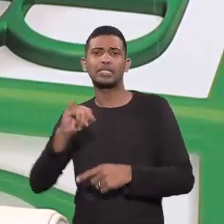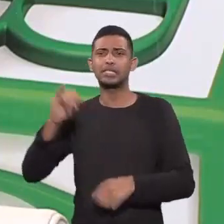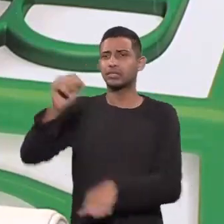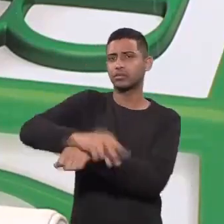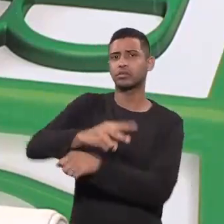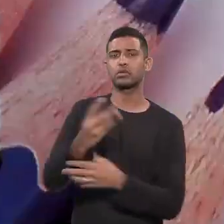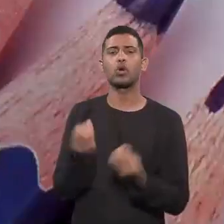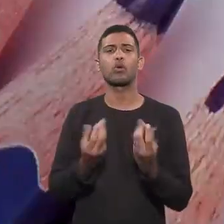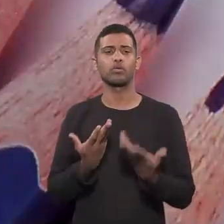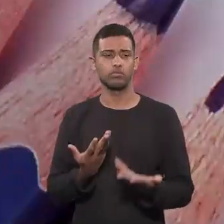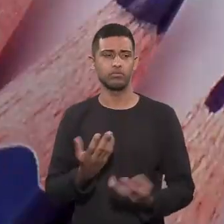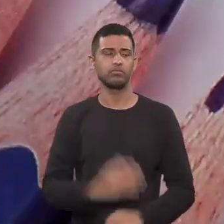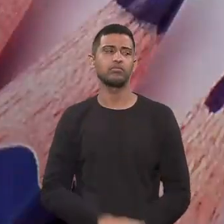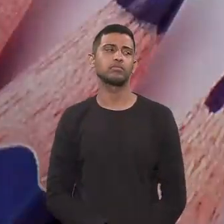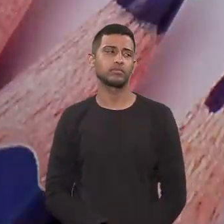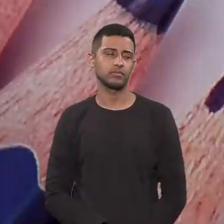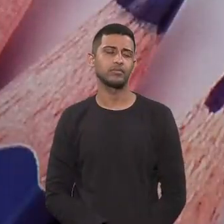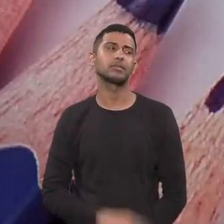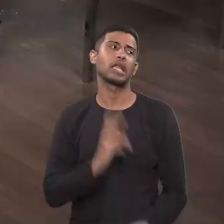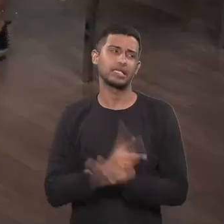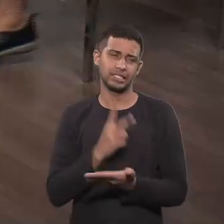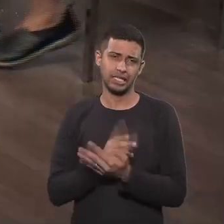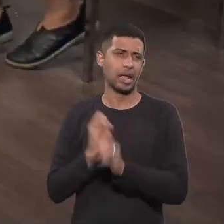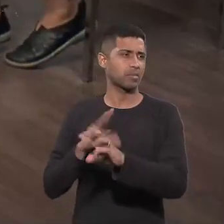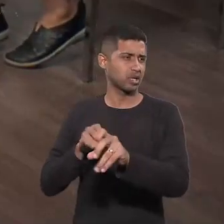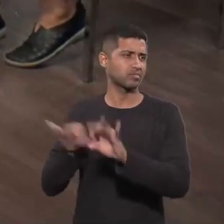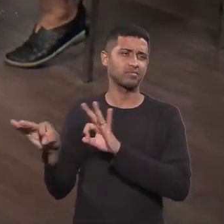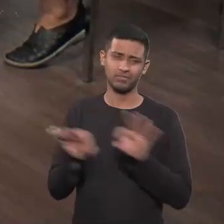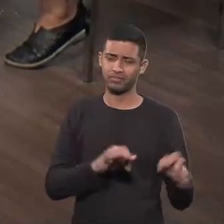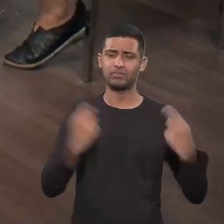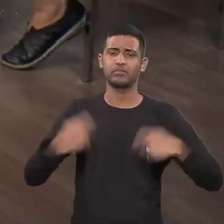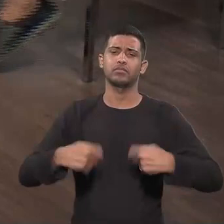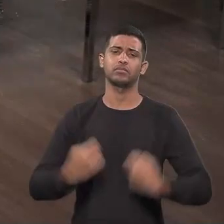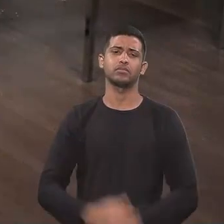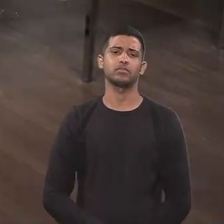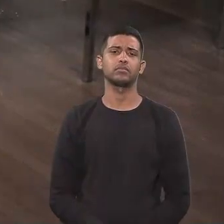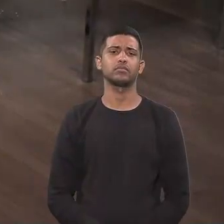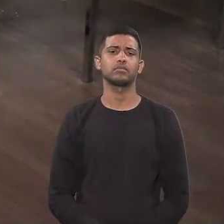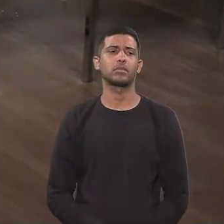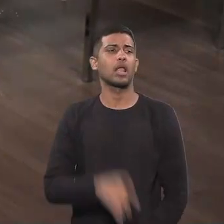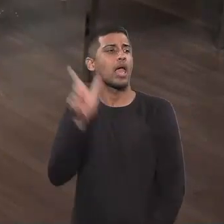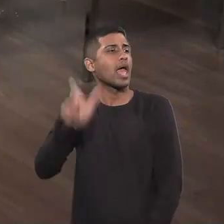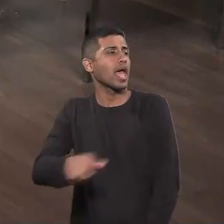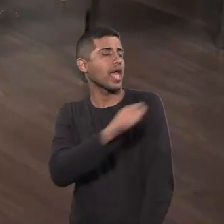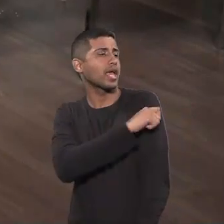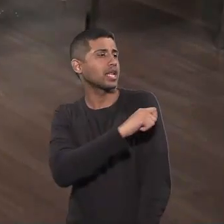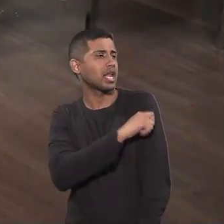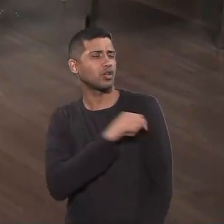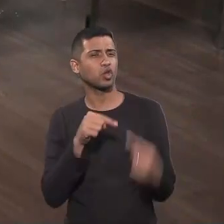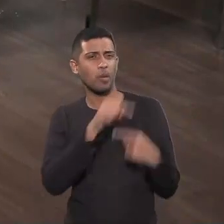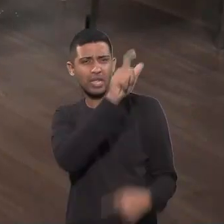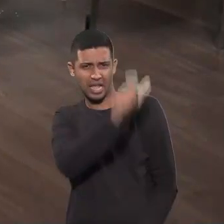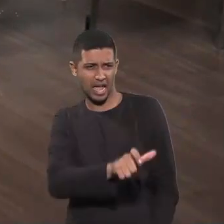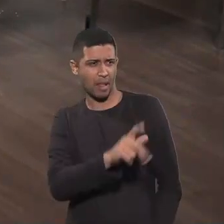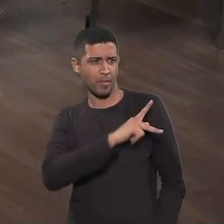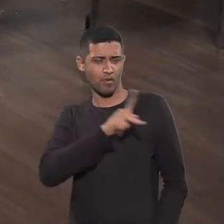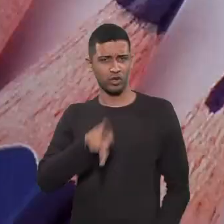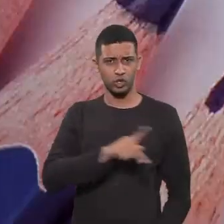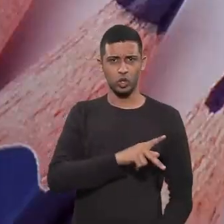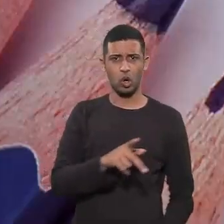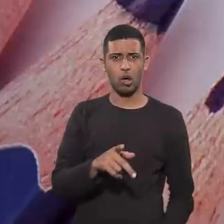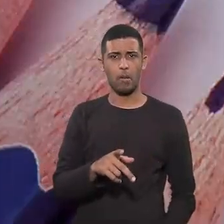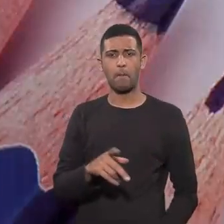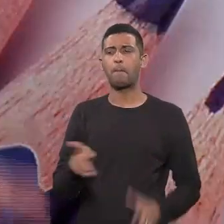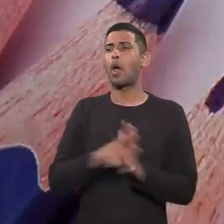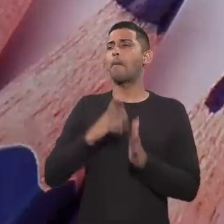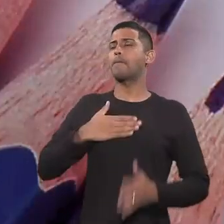crianças. coisa fundamental. Educação continuada sempre. Sim, e aquele aluno, ele não é da professora tal ou do professor